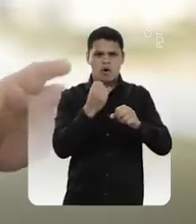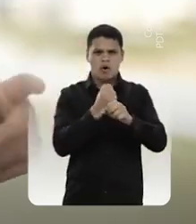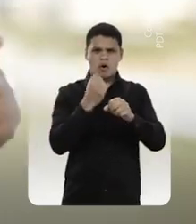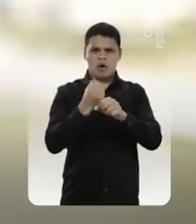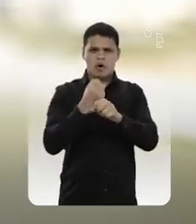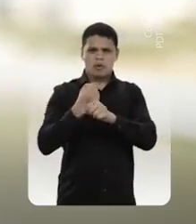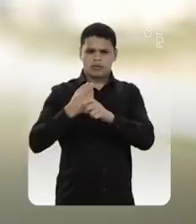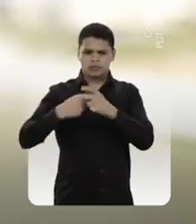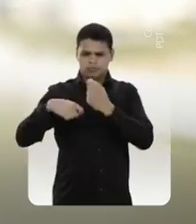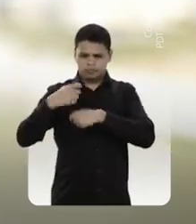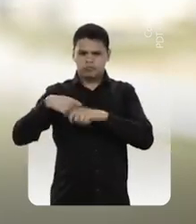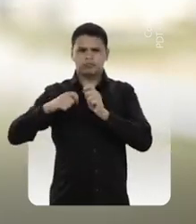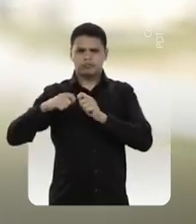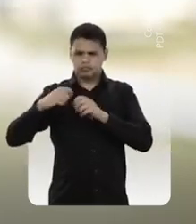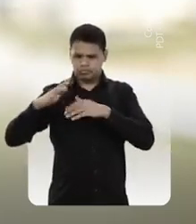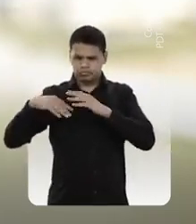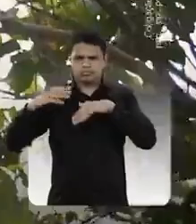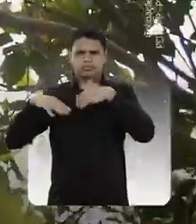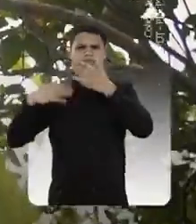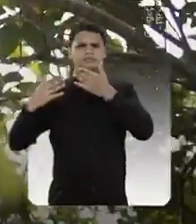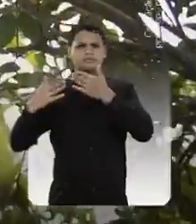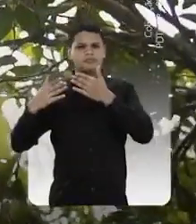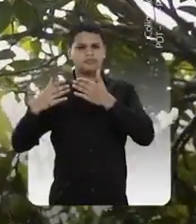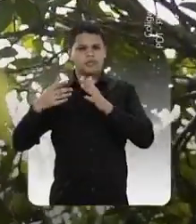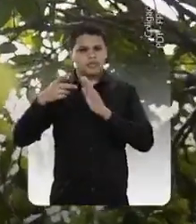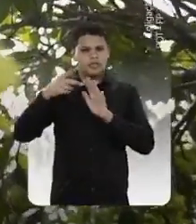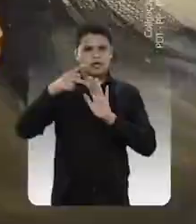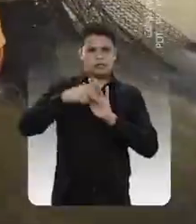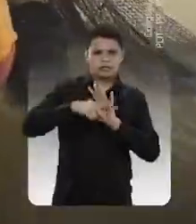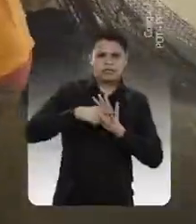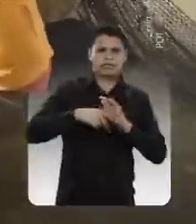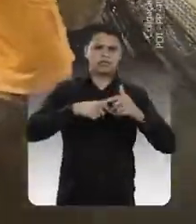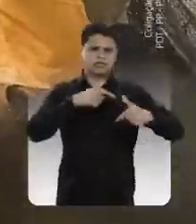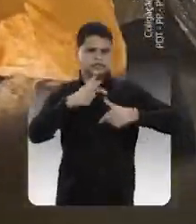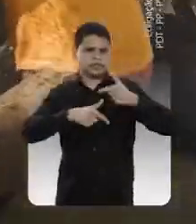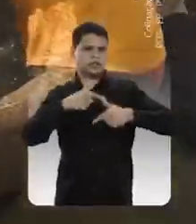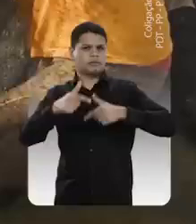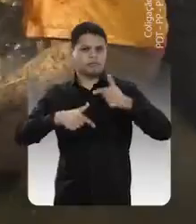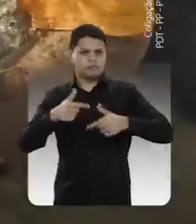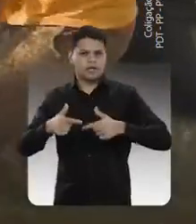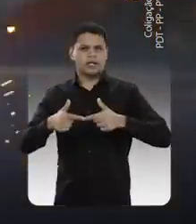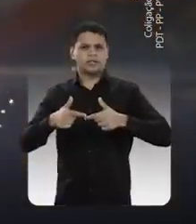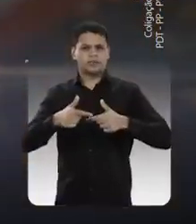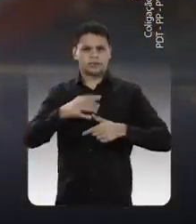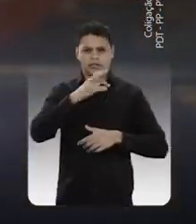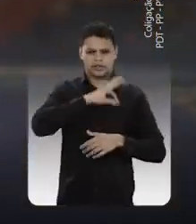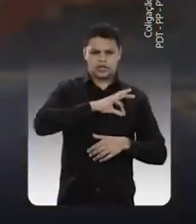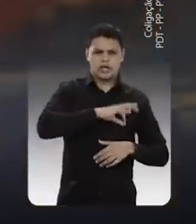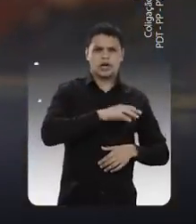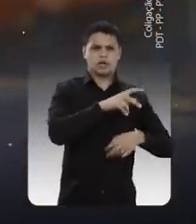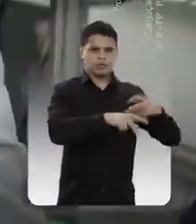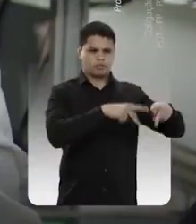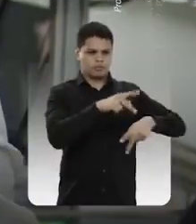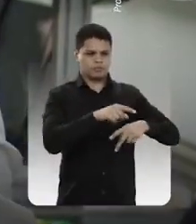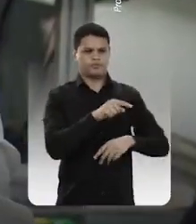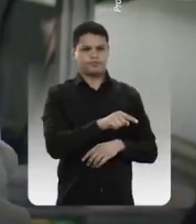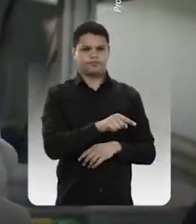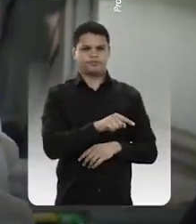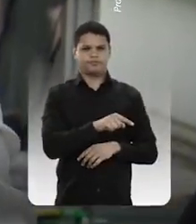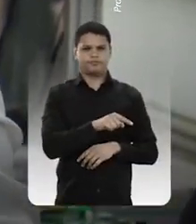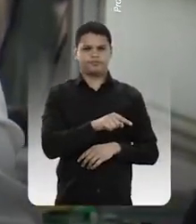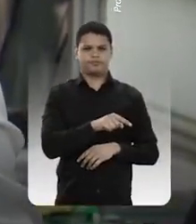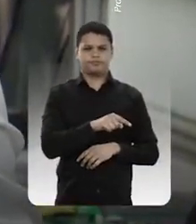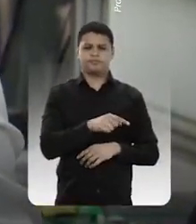economia, gerar empregos, criar oportunidades é garantir dinheiro no caixa do Estado e no bolso